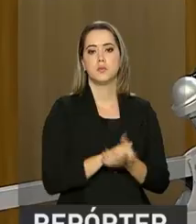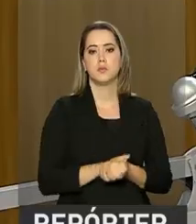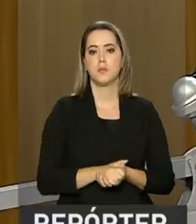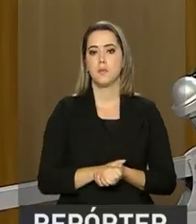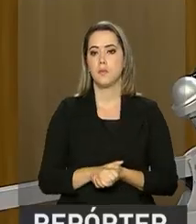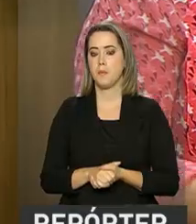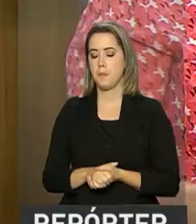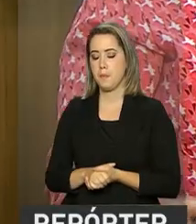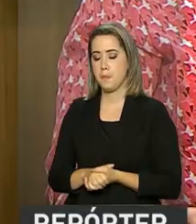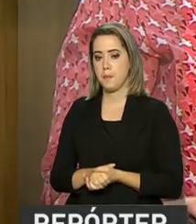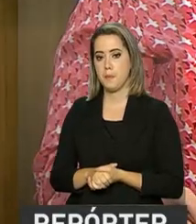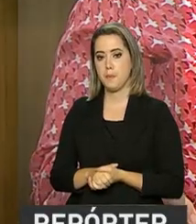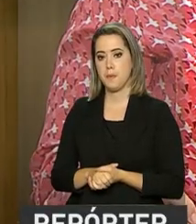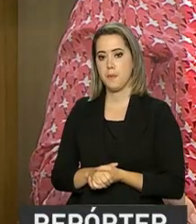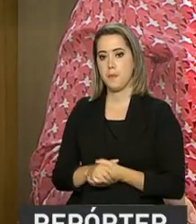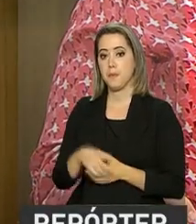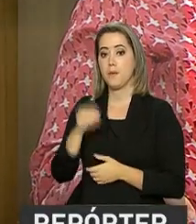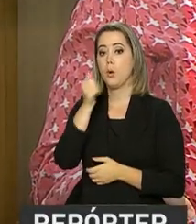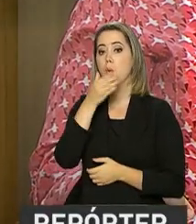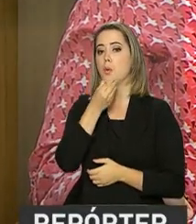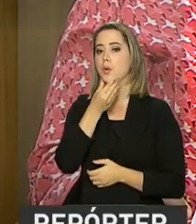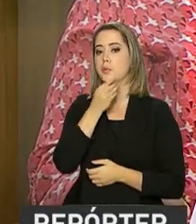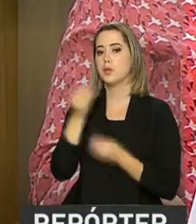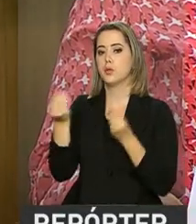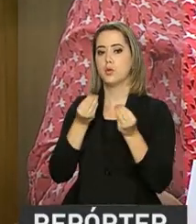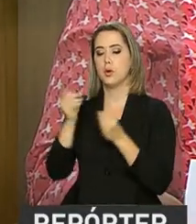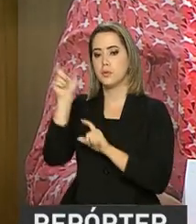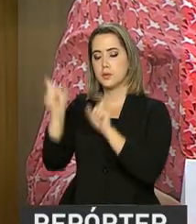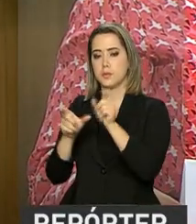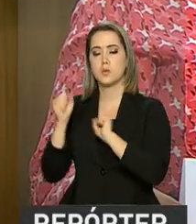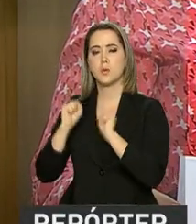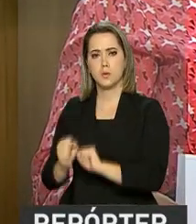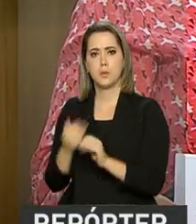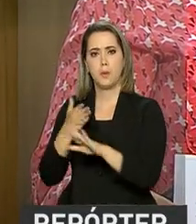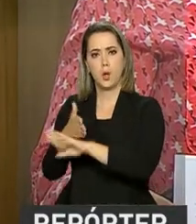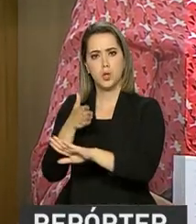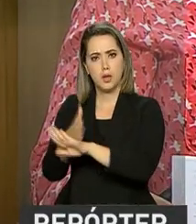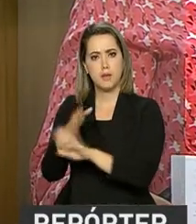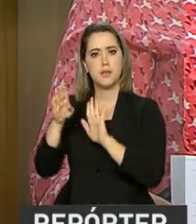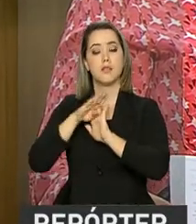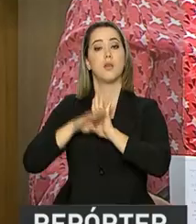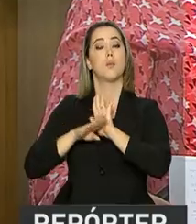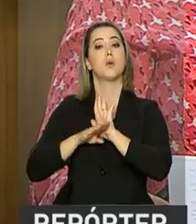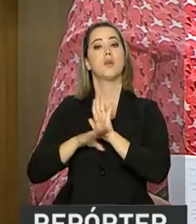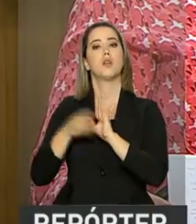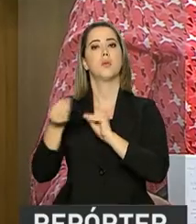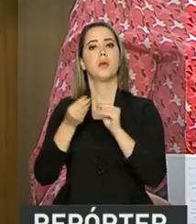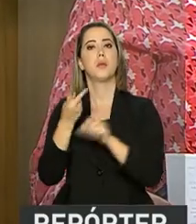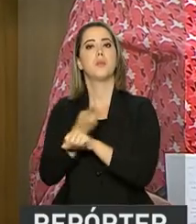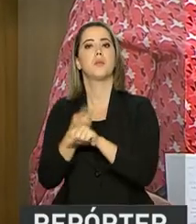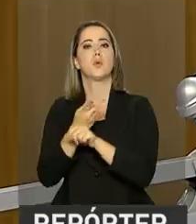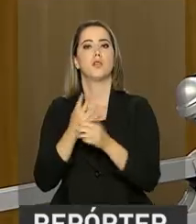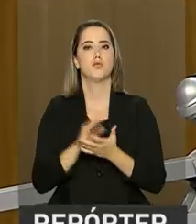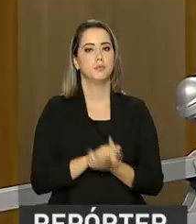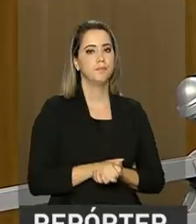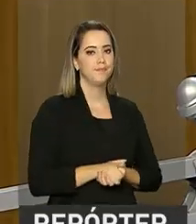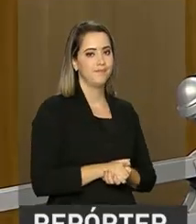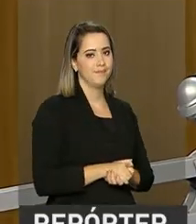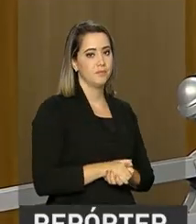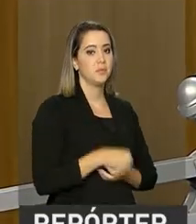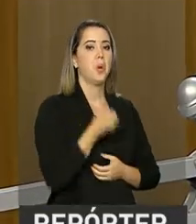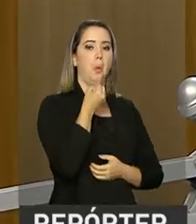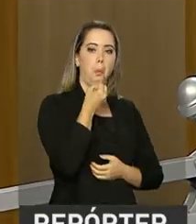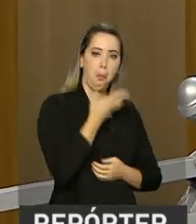contratadas. Secretária, e como as pessoas dessas cidades podem ter acesso ao programa? A quem elas devem procurar? Uma